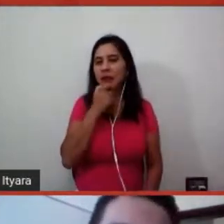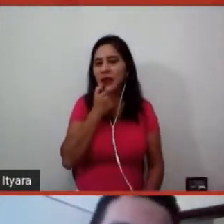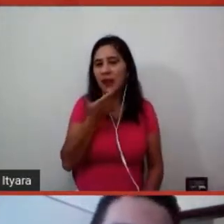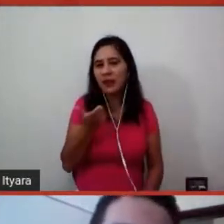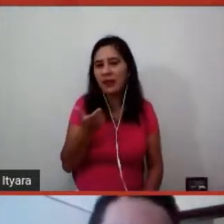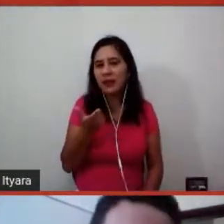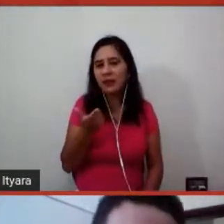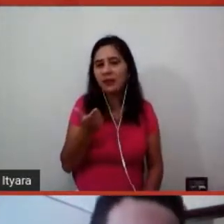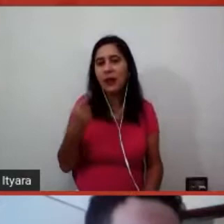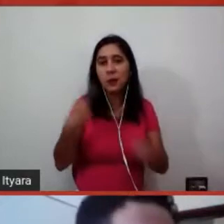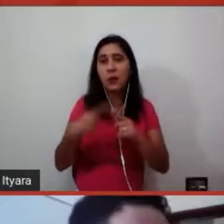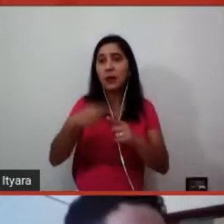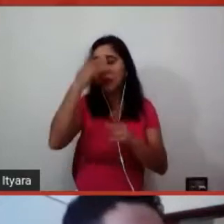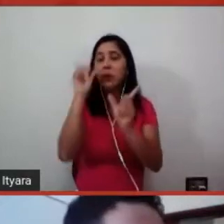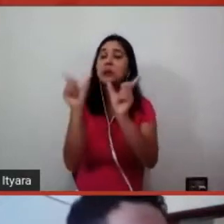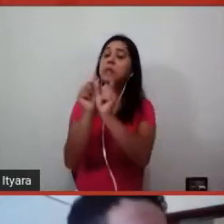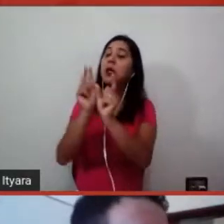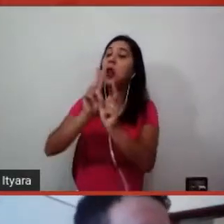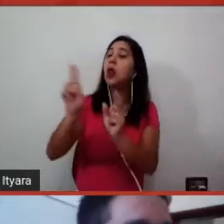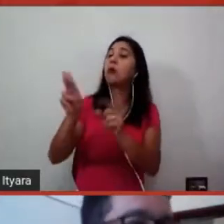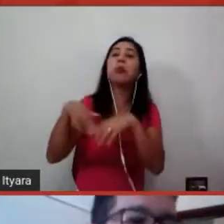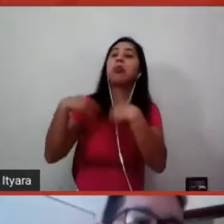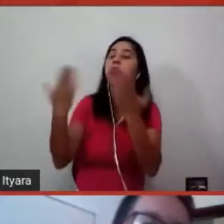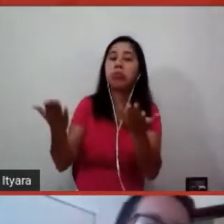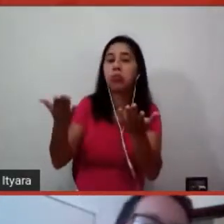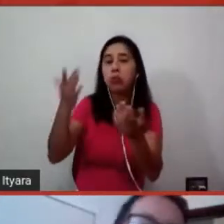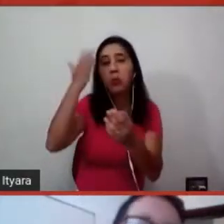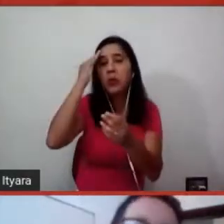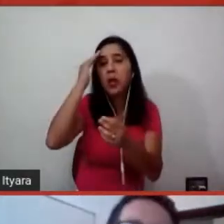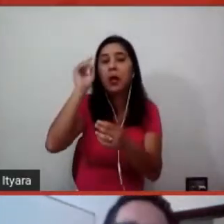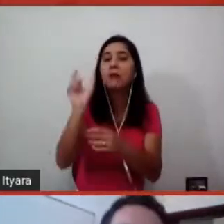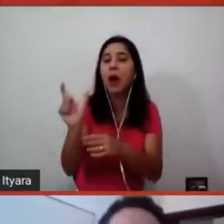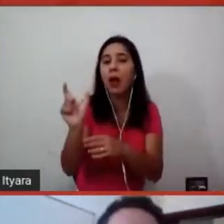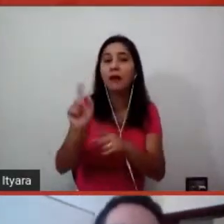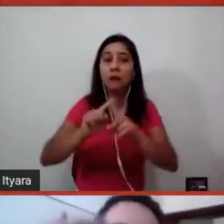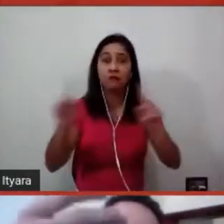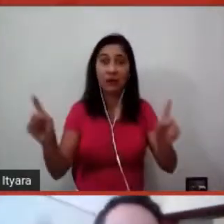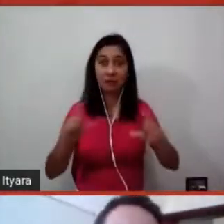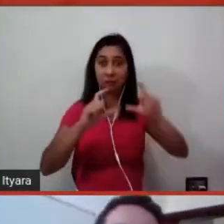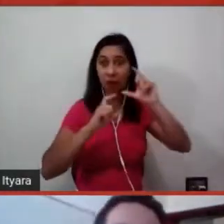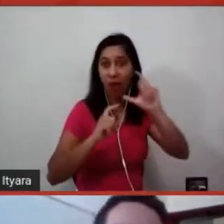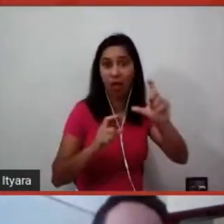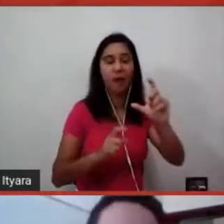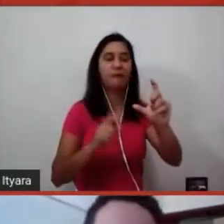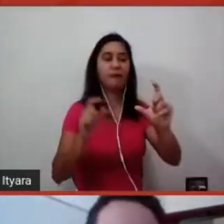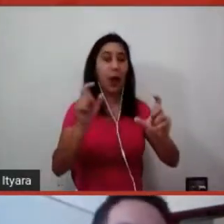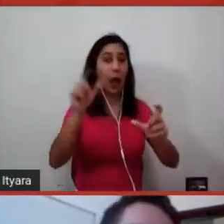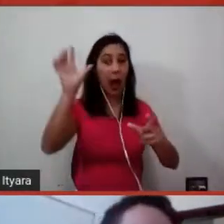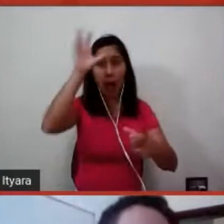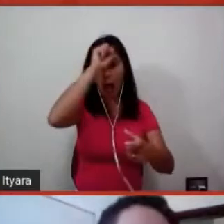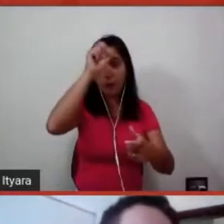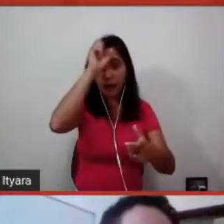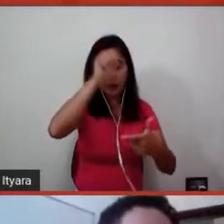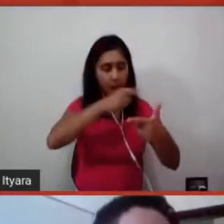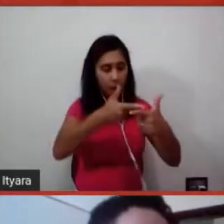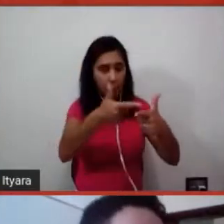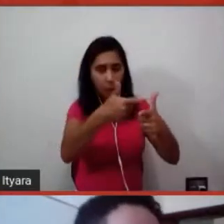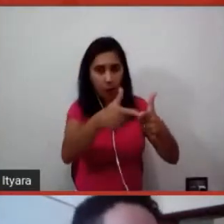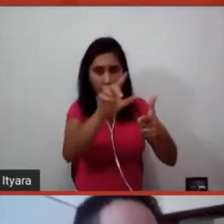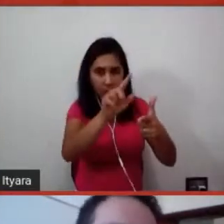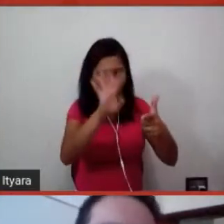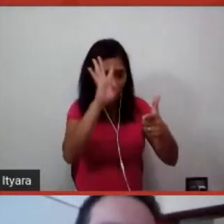da sigla sem nem saber o que está por trás, né? E aprendizagem baseada em problemas me parece que traz muito mais informação do que